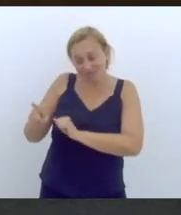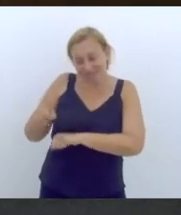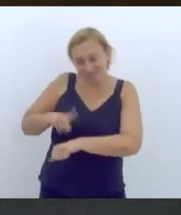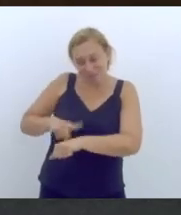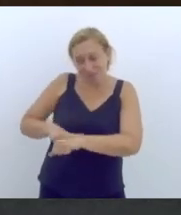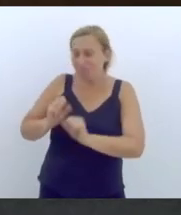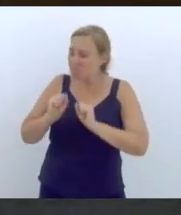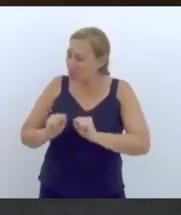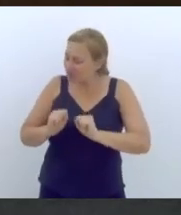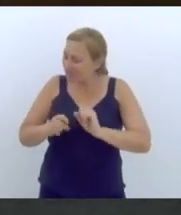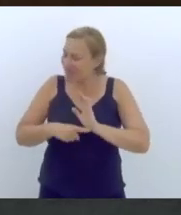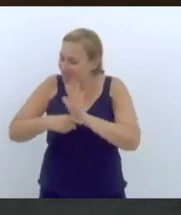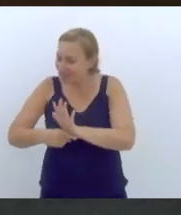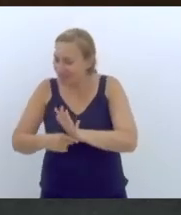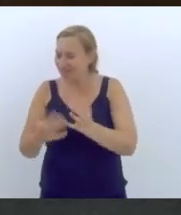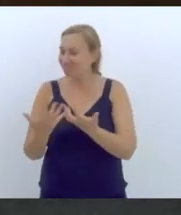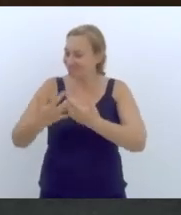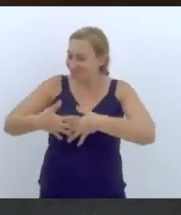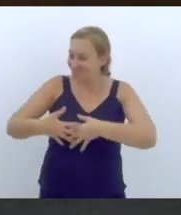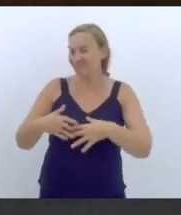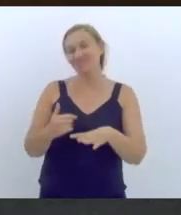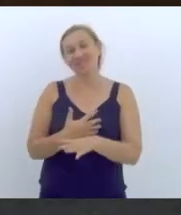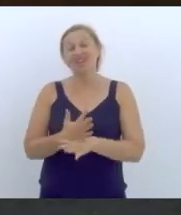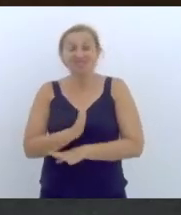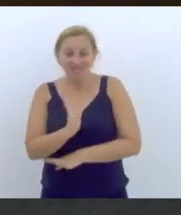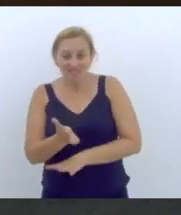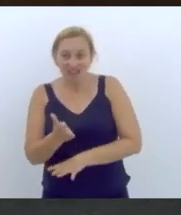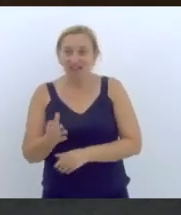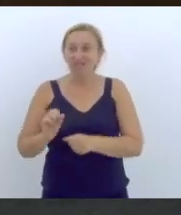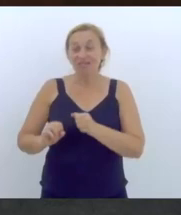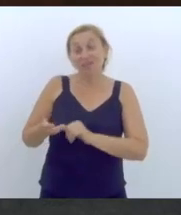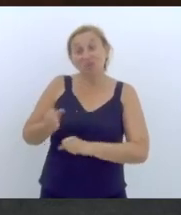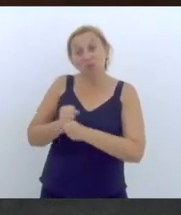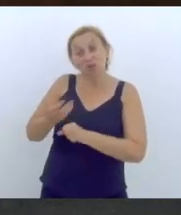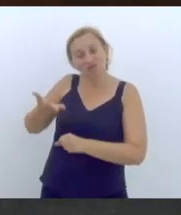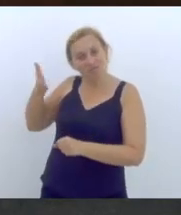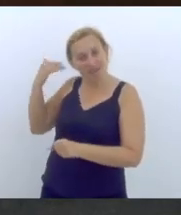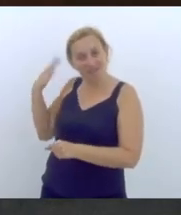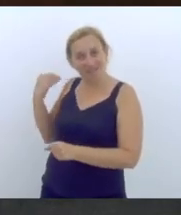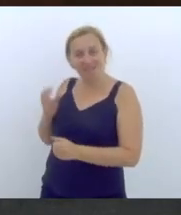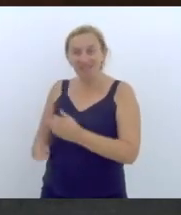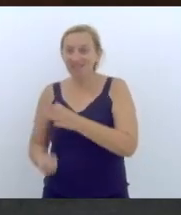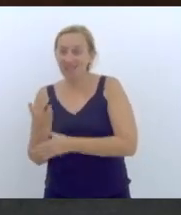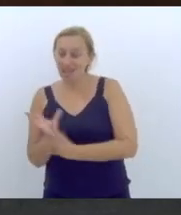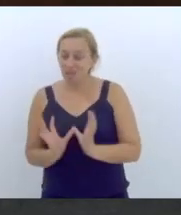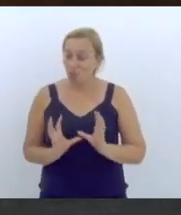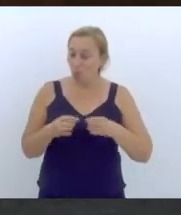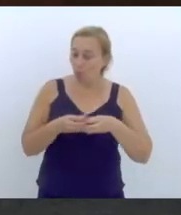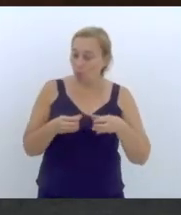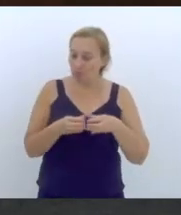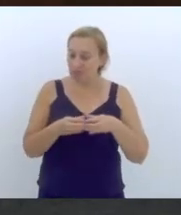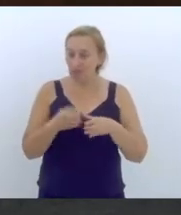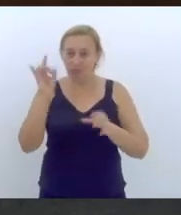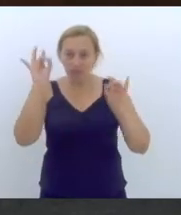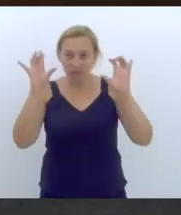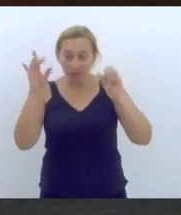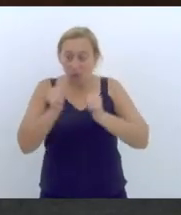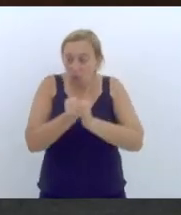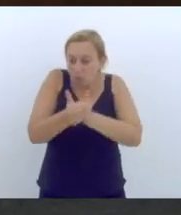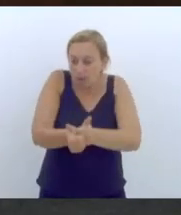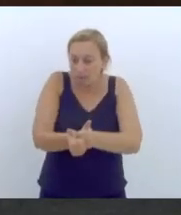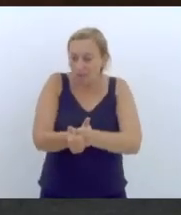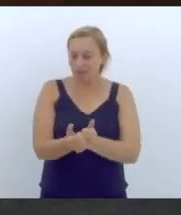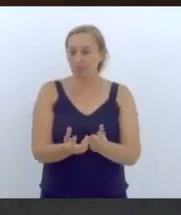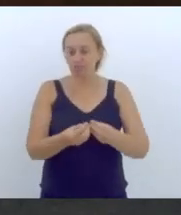poder contribuir para a cidade de Petrópolis, como já fizemos na legislatura passada, instalando uma comissão especial de acompanhamento da tragédia,